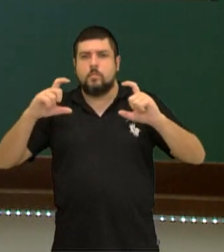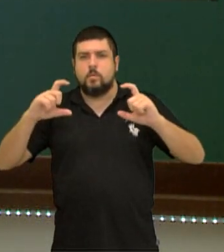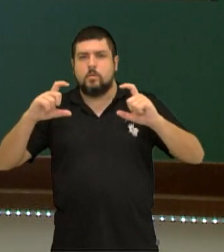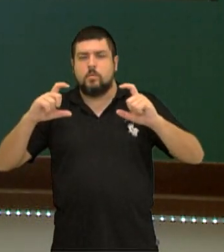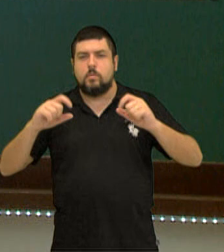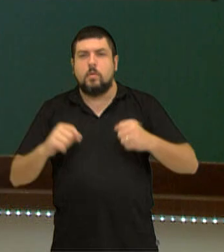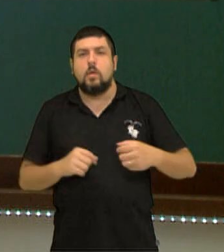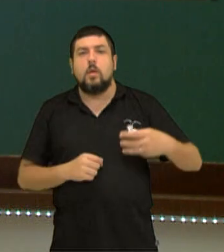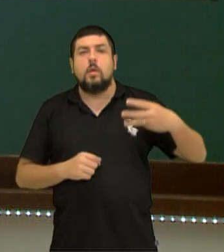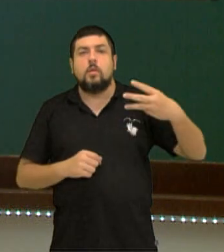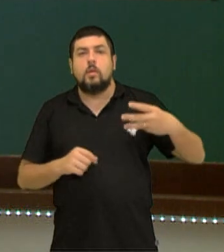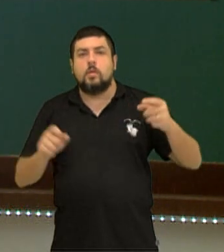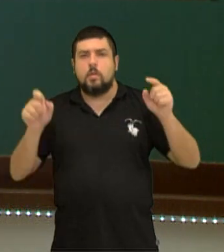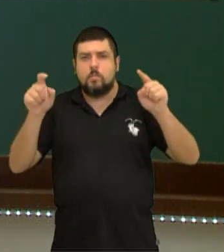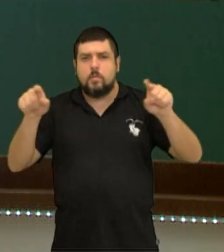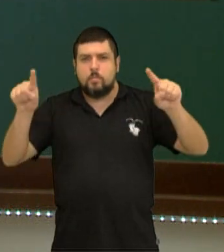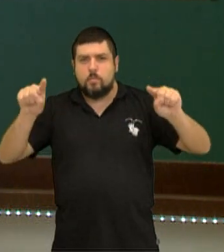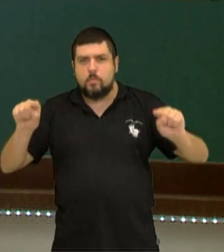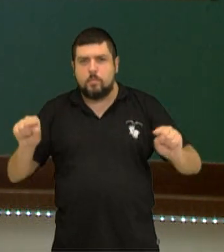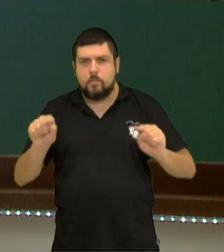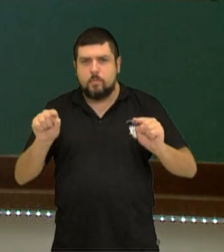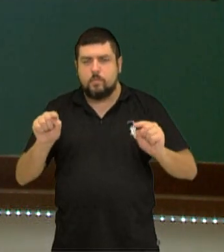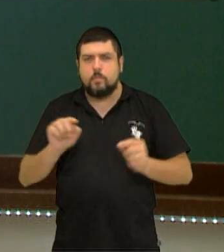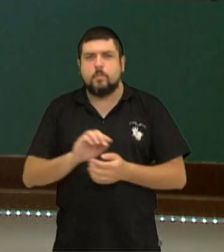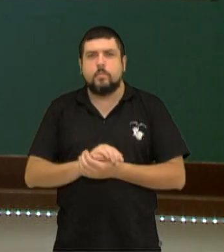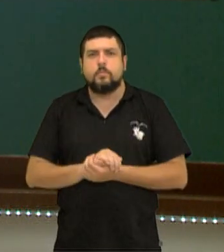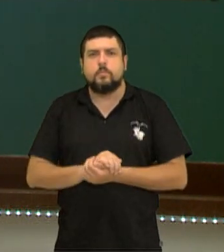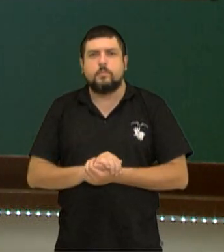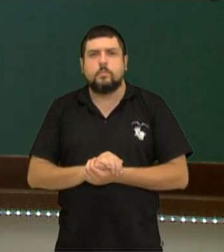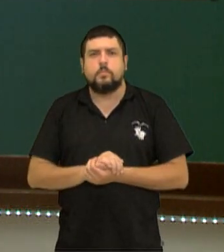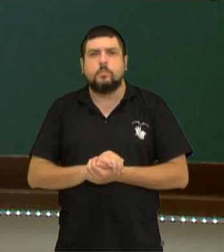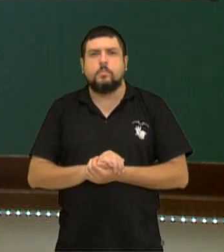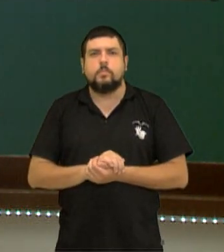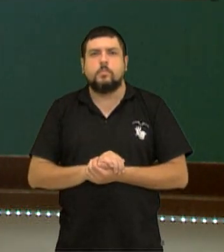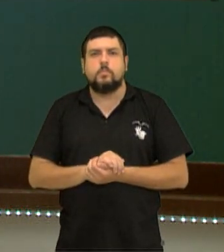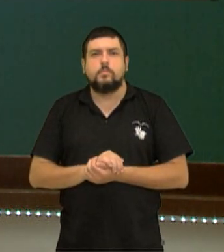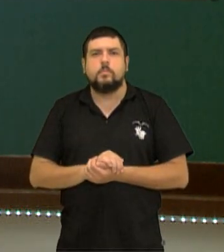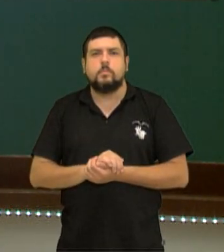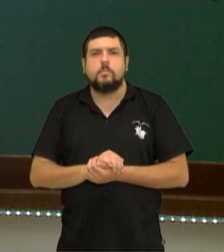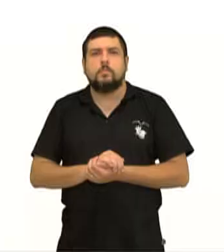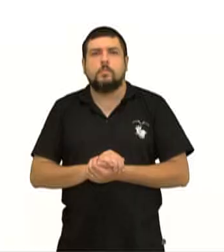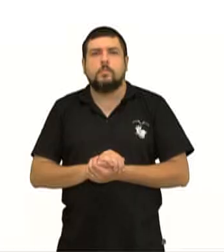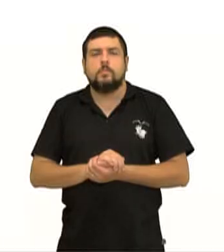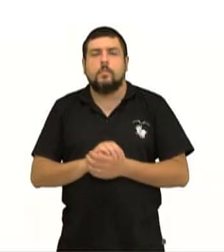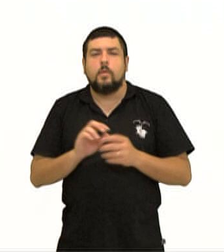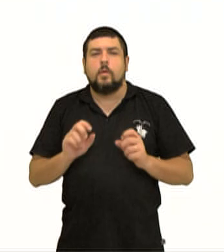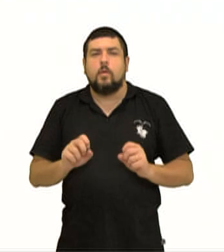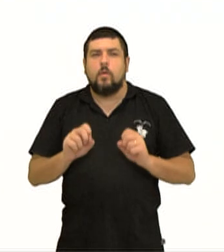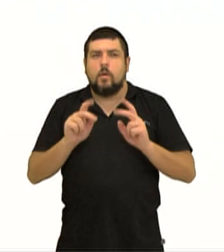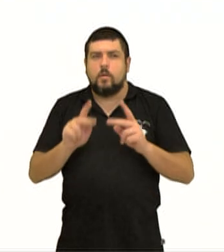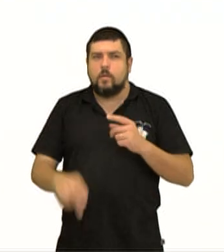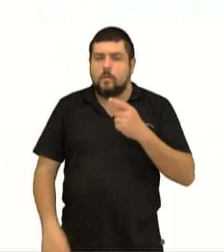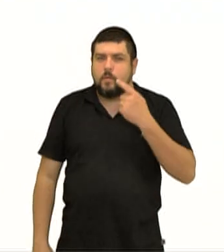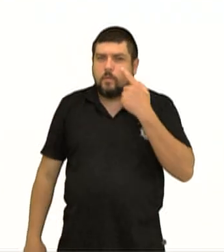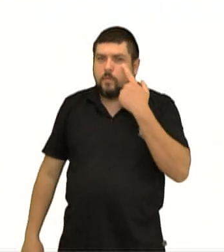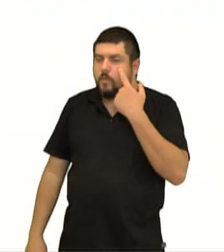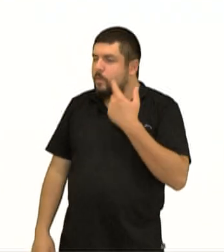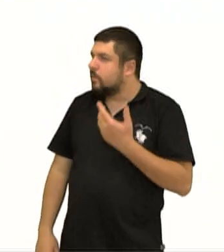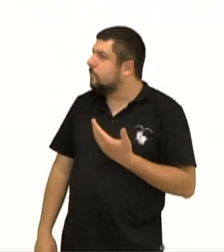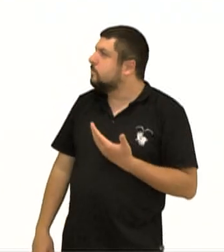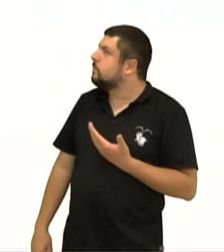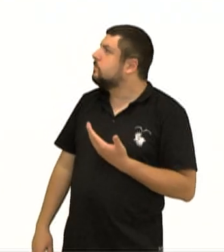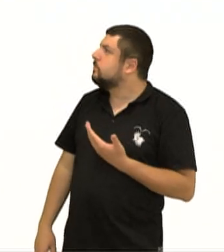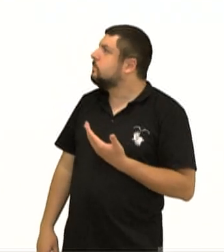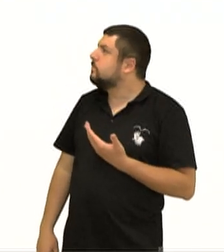eu resolvo o que está dentro das chaves, ok? Então, vamos lá? Vejam esse exemplo, olha, primeiro